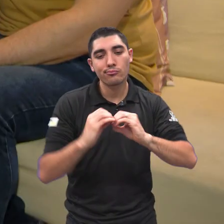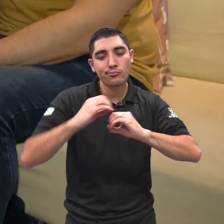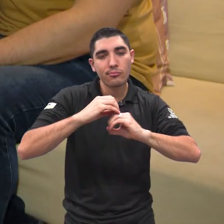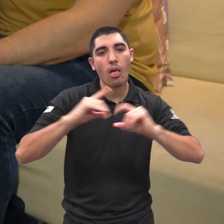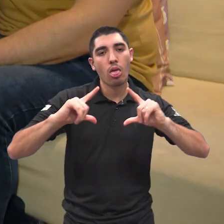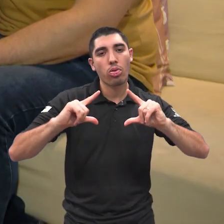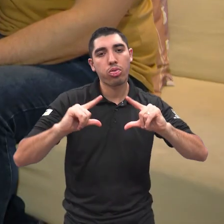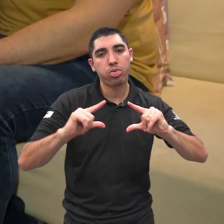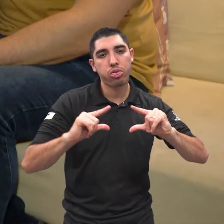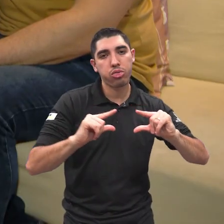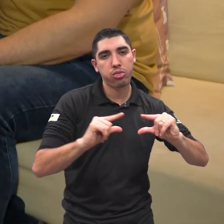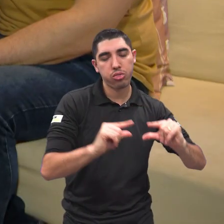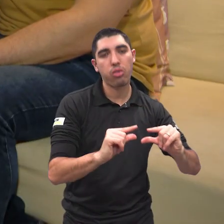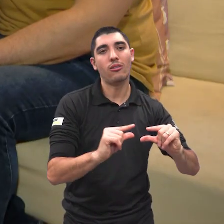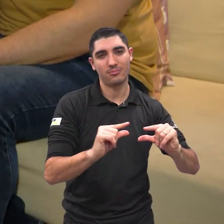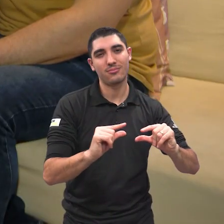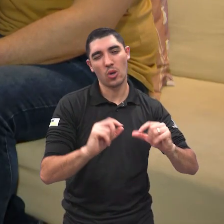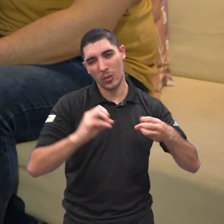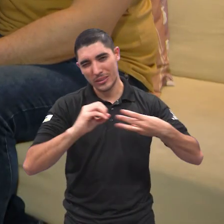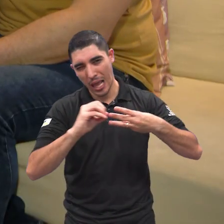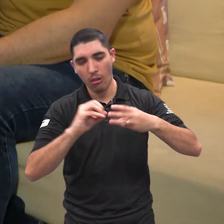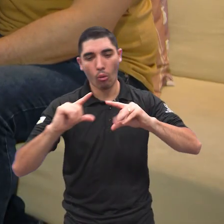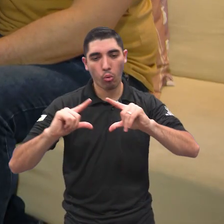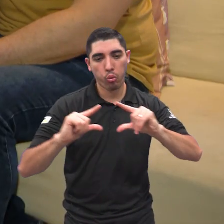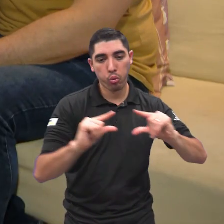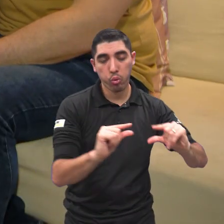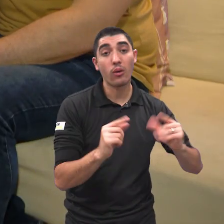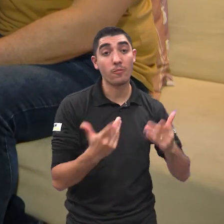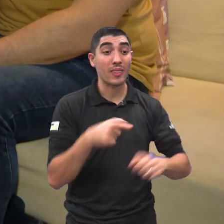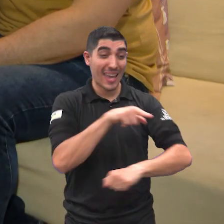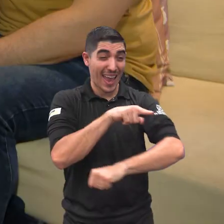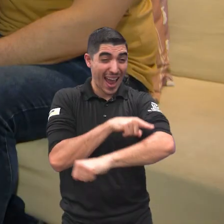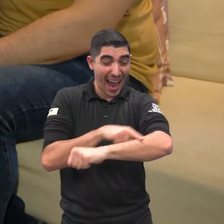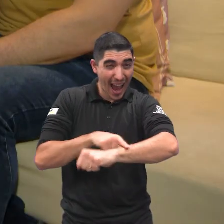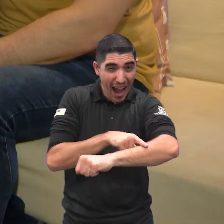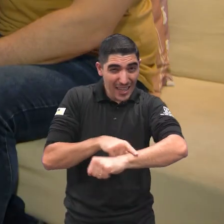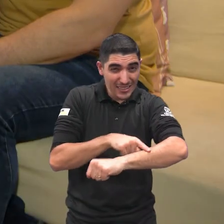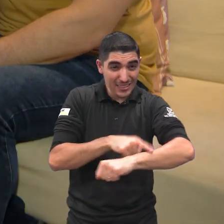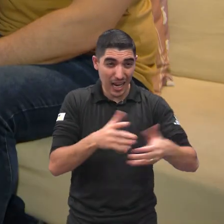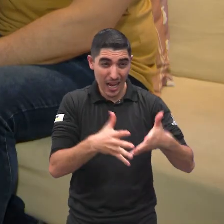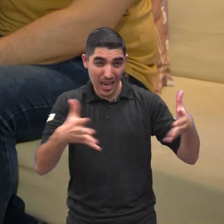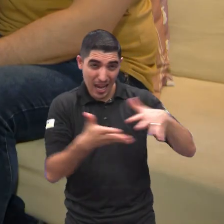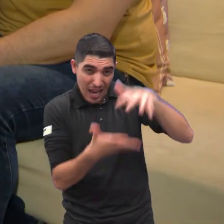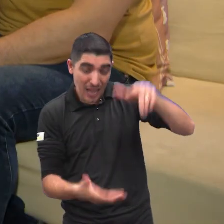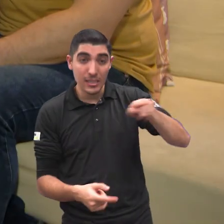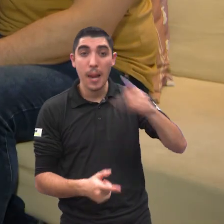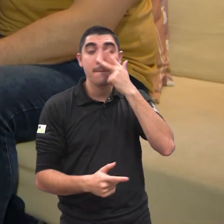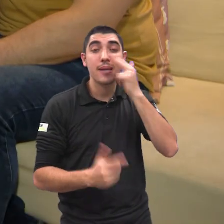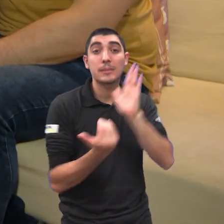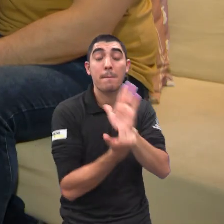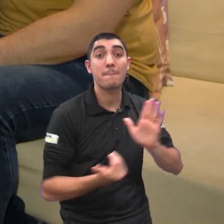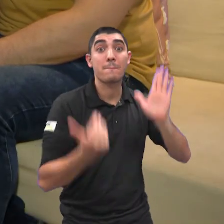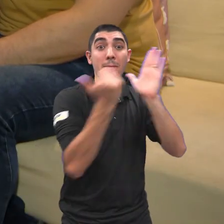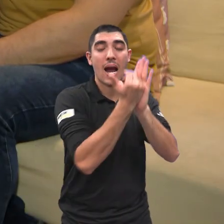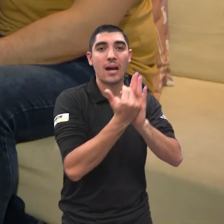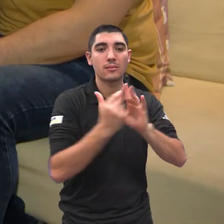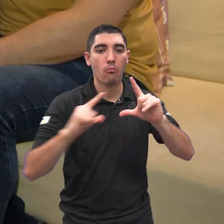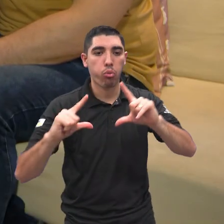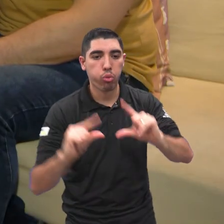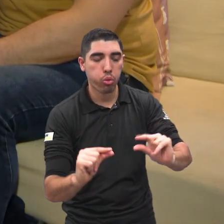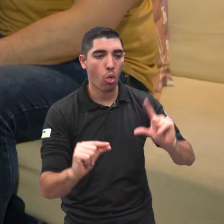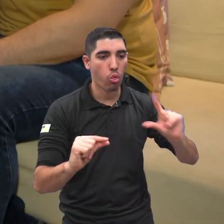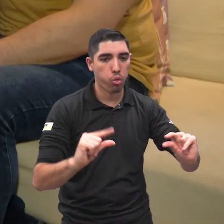das células deles. Então, as raças grandes e gigantes, elas acumulam mais lesões nessas células do que as raças